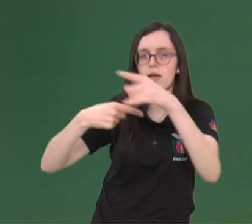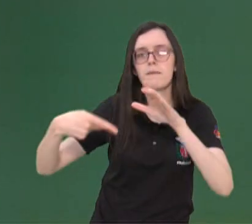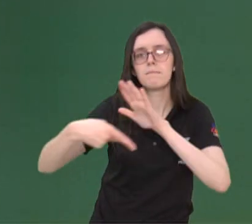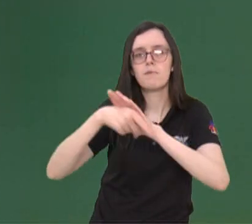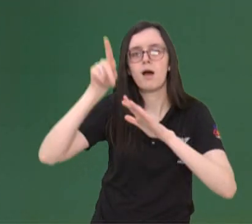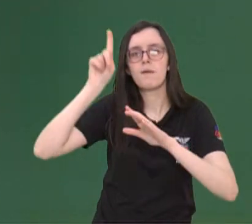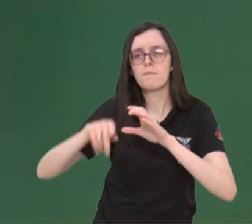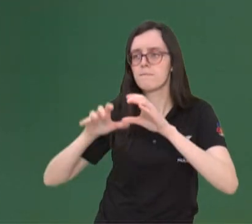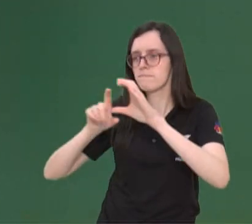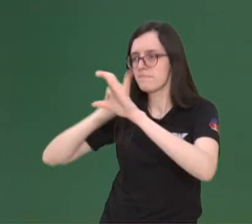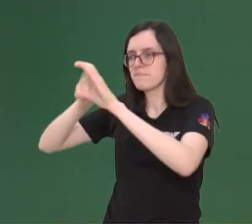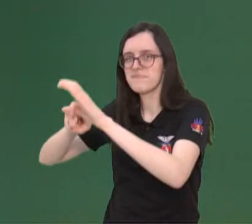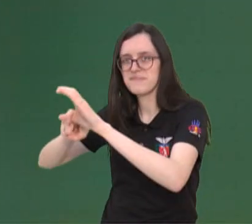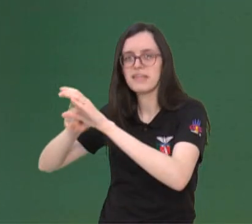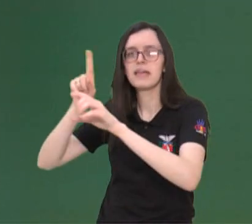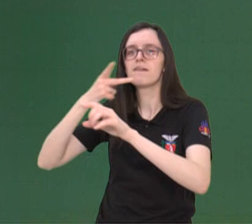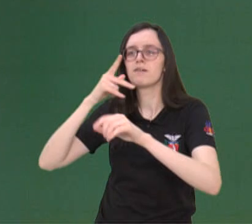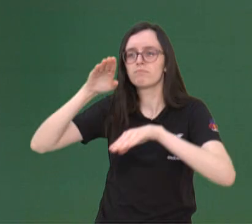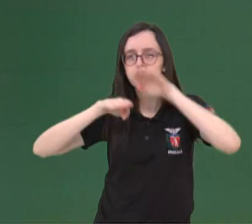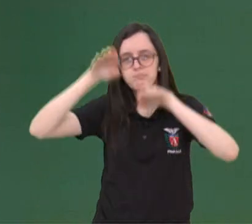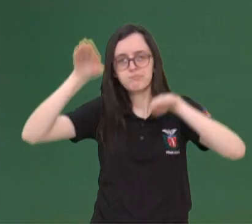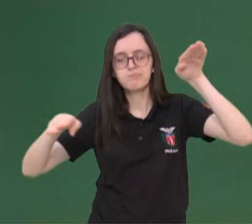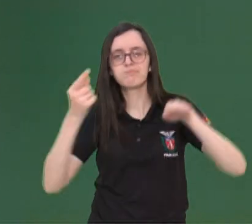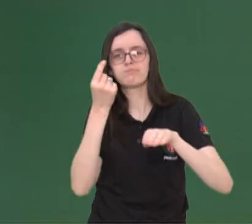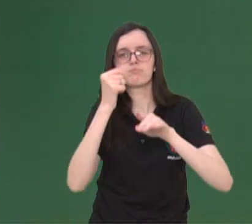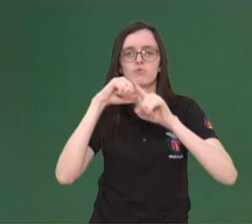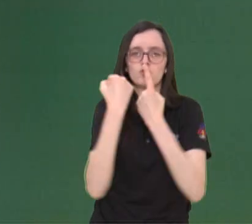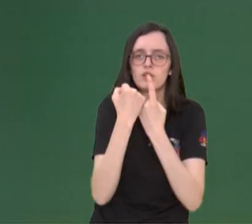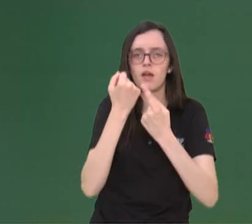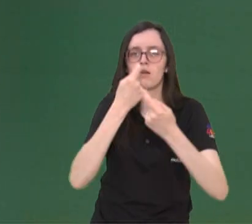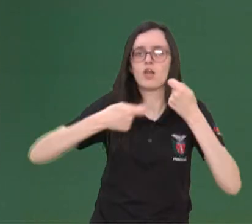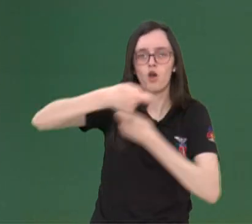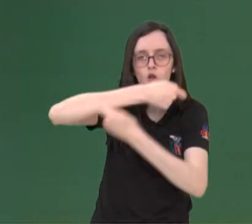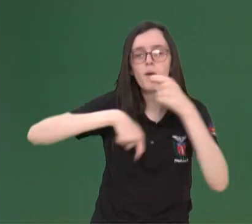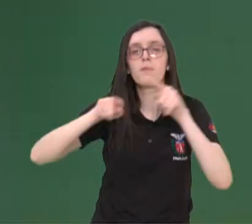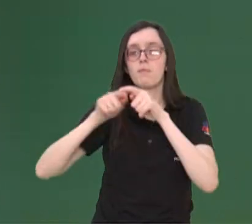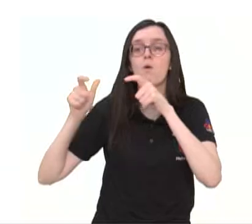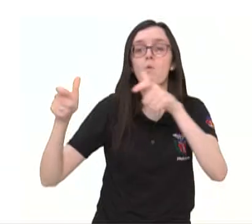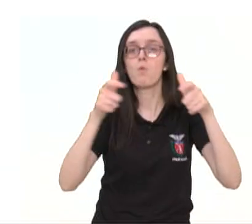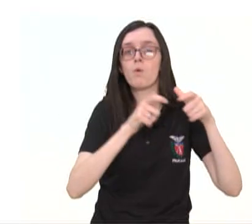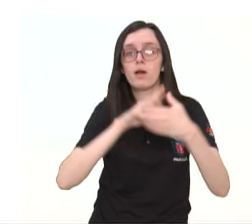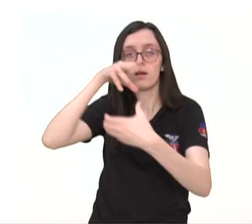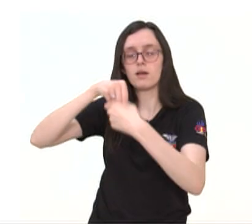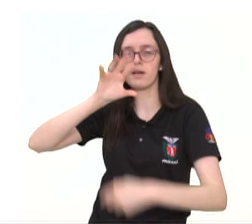as desigualdades socioeconômicas e desigualdades espaciais